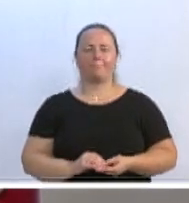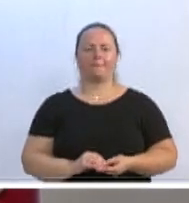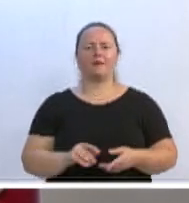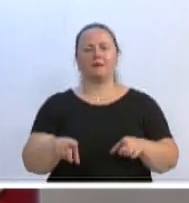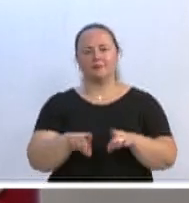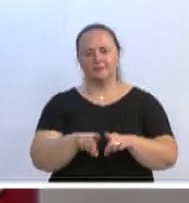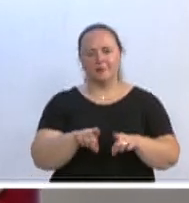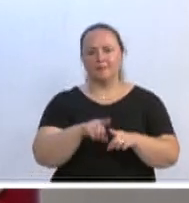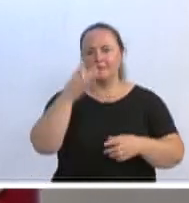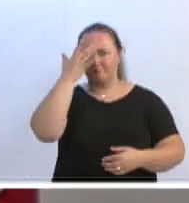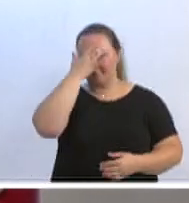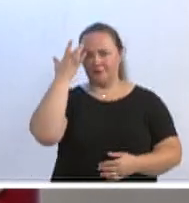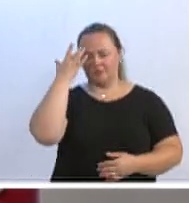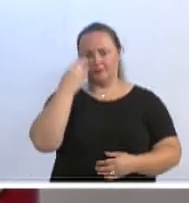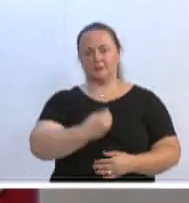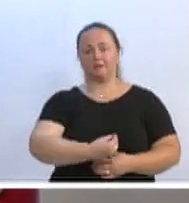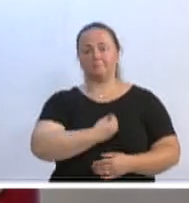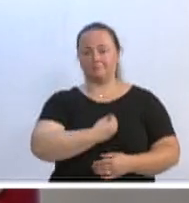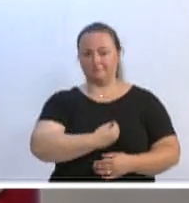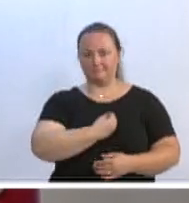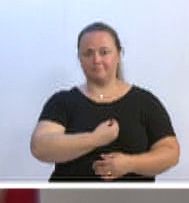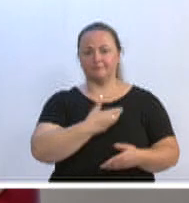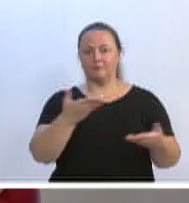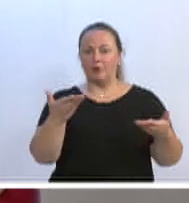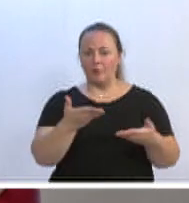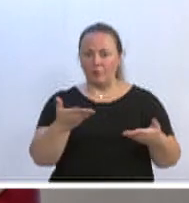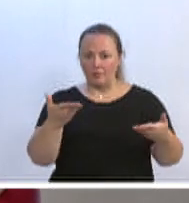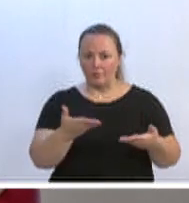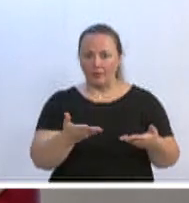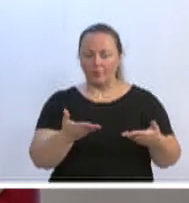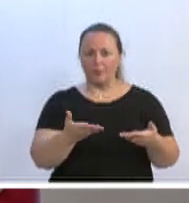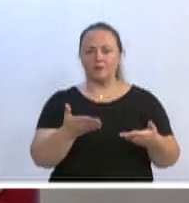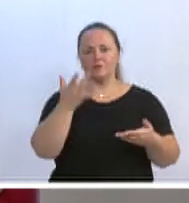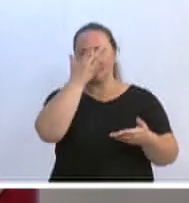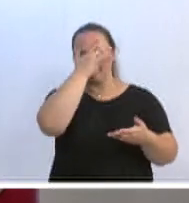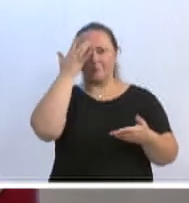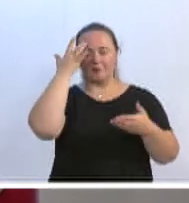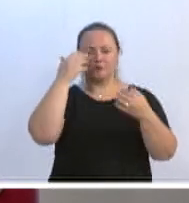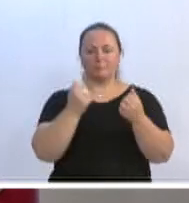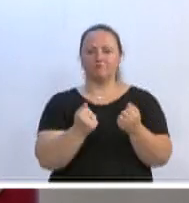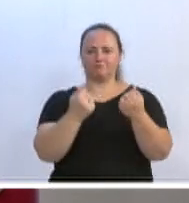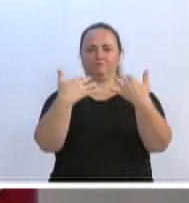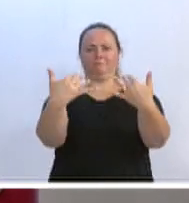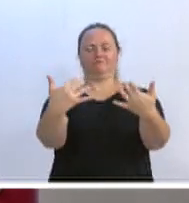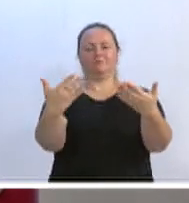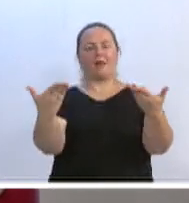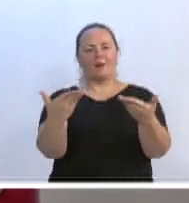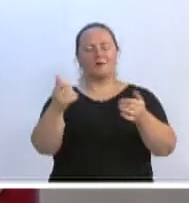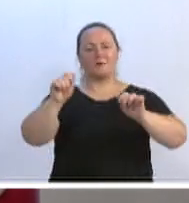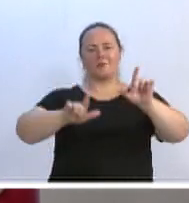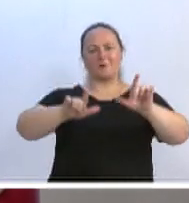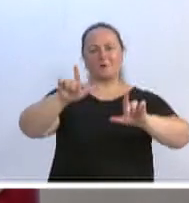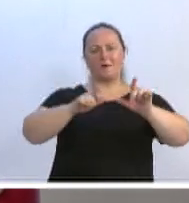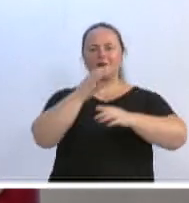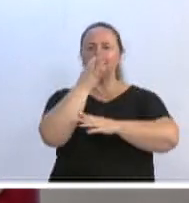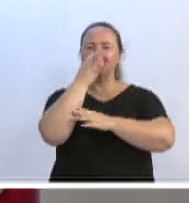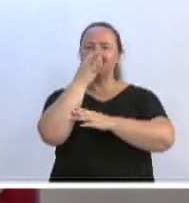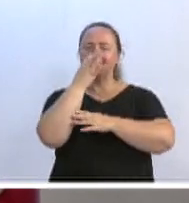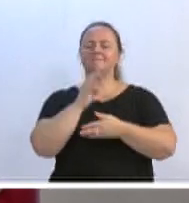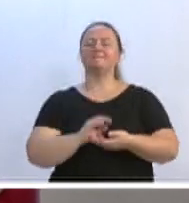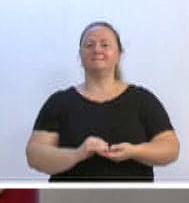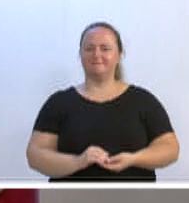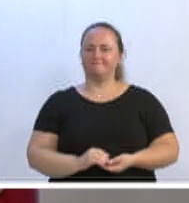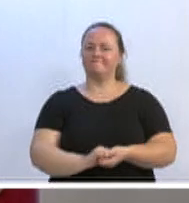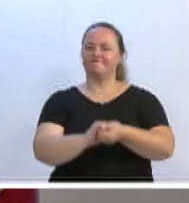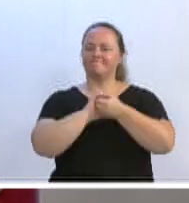que estão presentes aqui, e também aqueles que nos acompanham pela TV. Nós queremos cumprimentar a todos